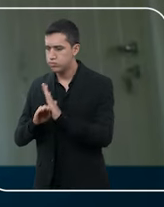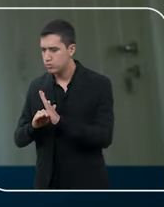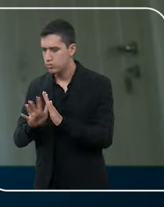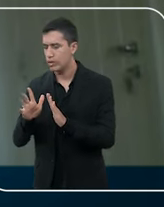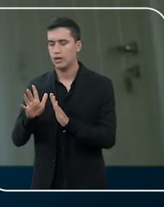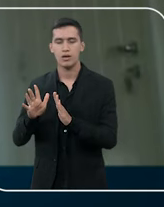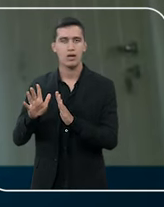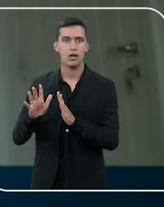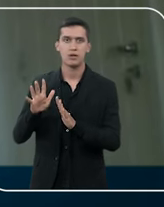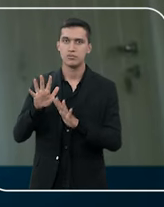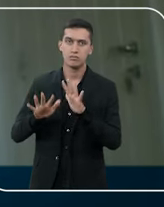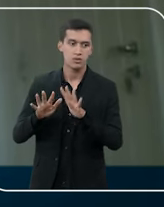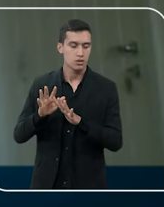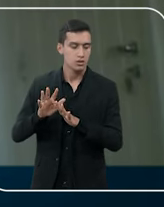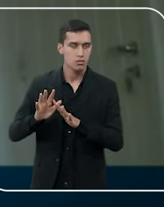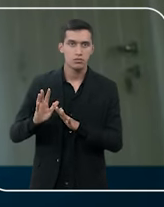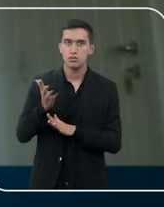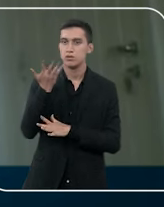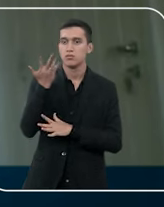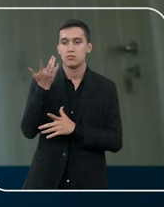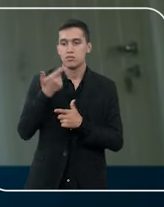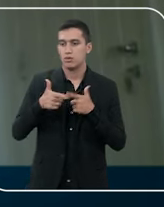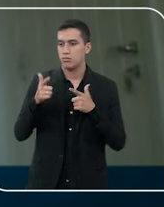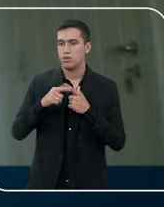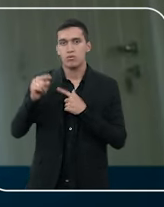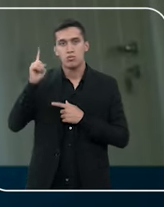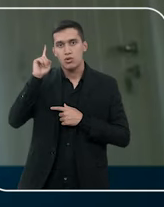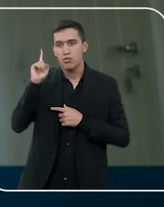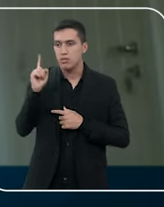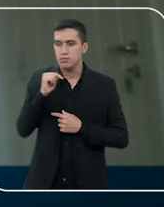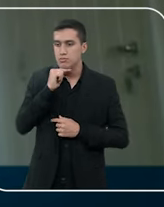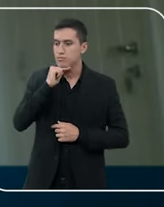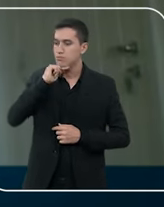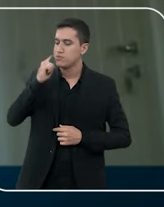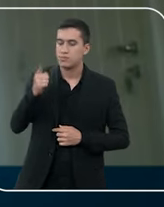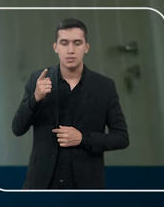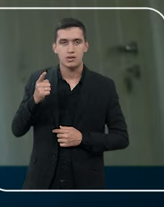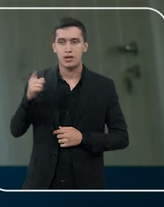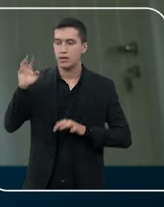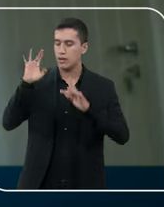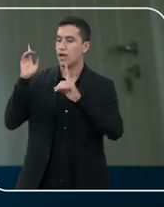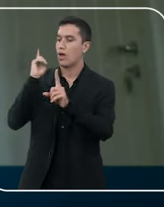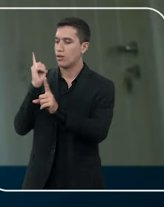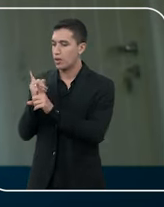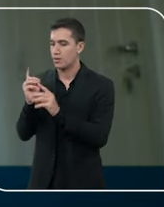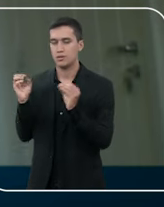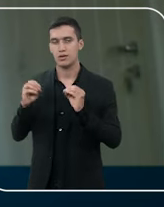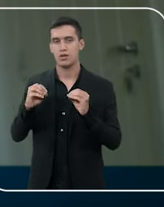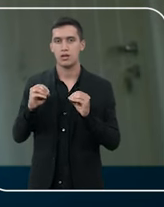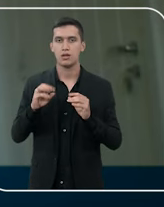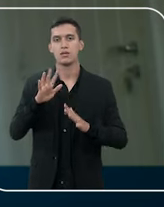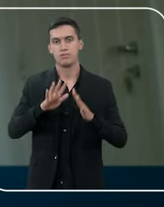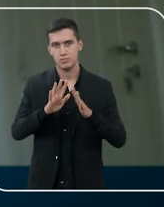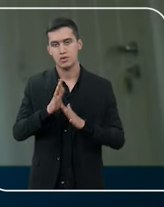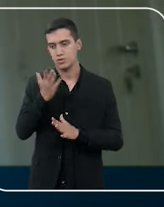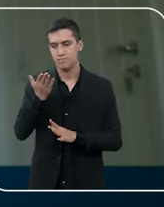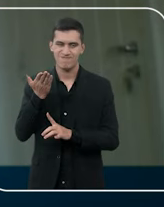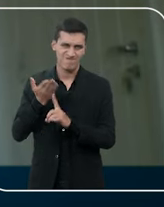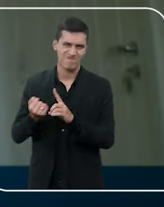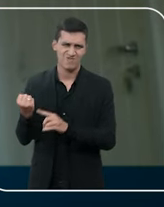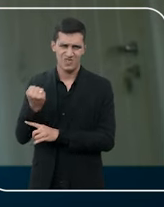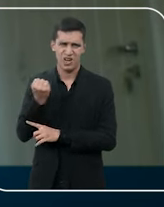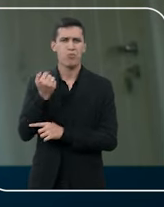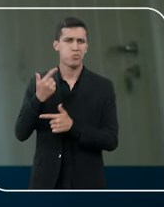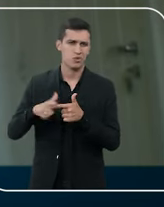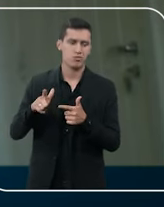por uma situação aí que não é possível prever, mesmo assim acontece a fatalidade. Então, essa